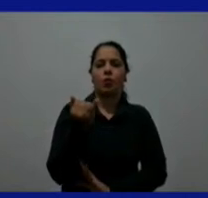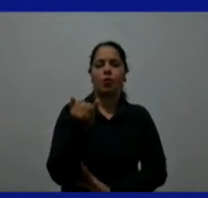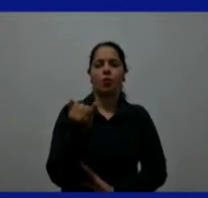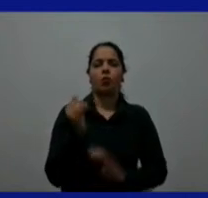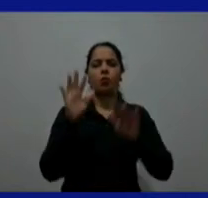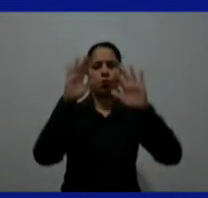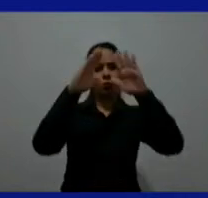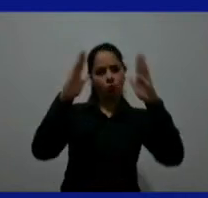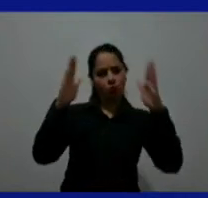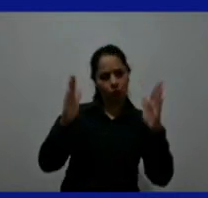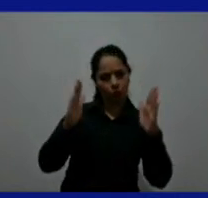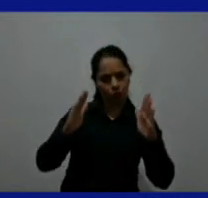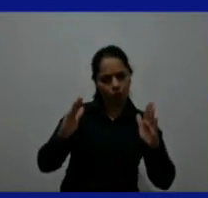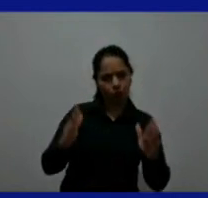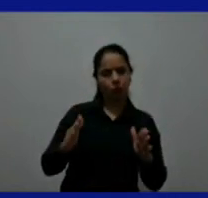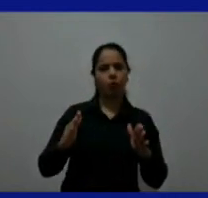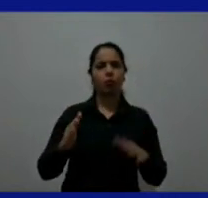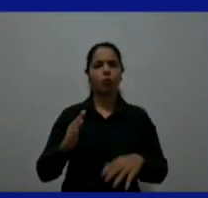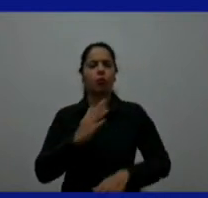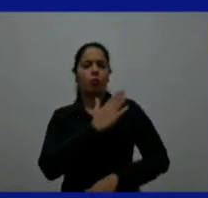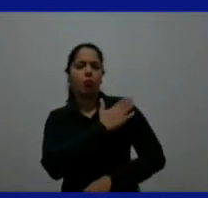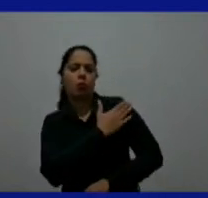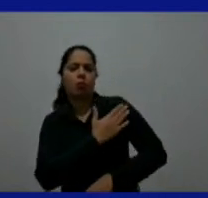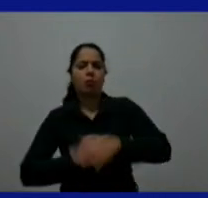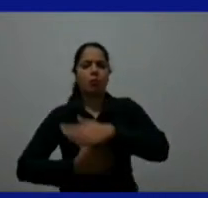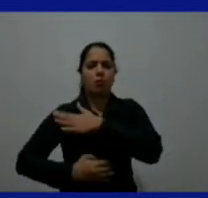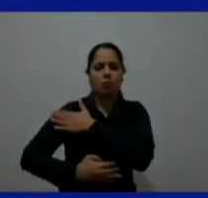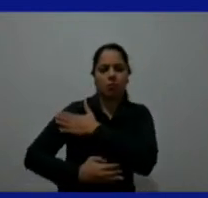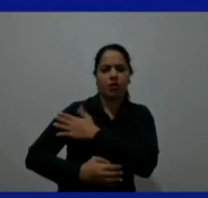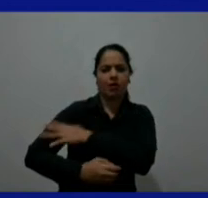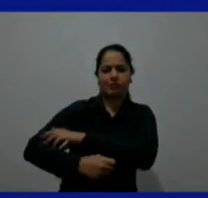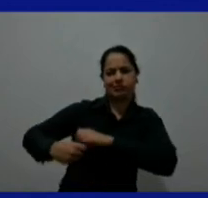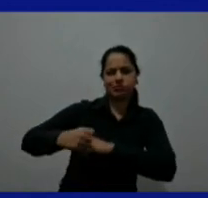uma perna andasse para frente e outra perna andasse para trás.